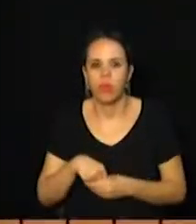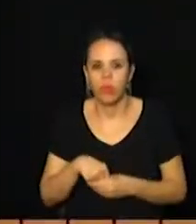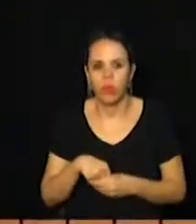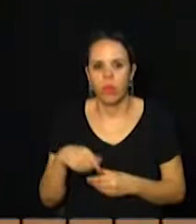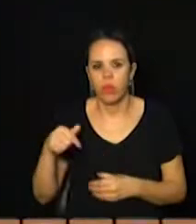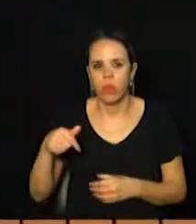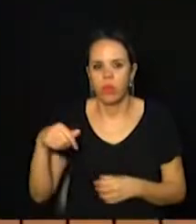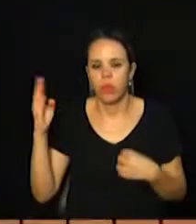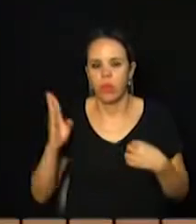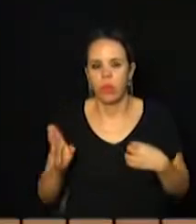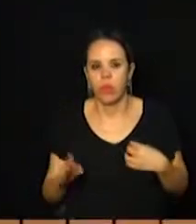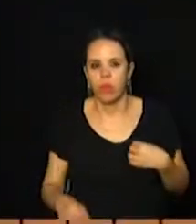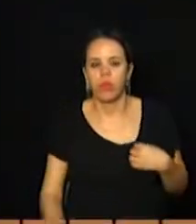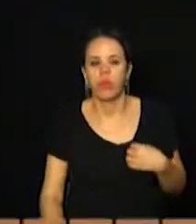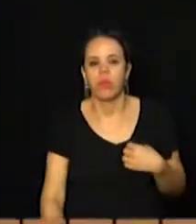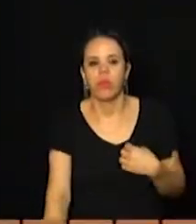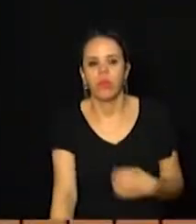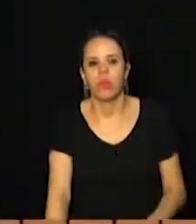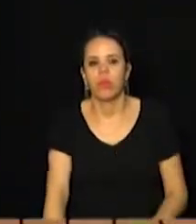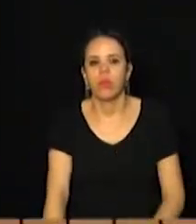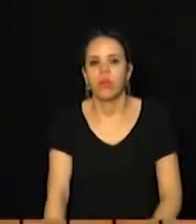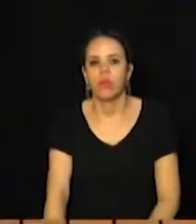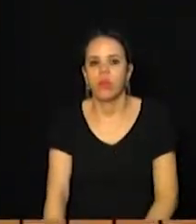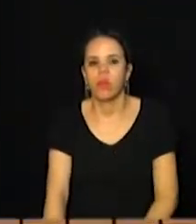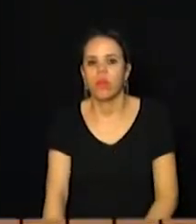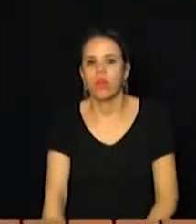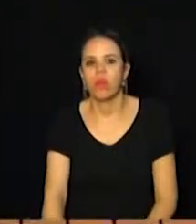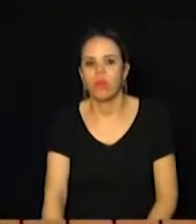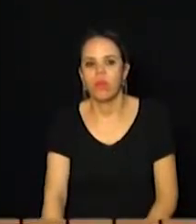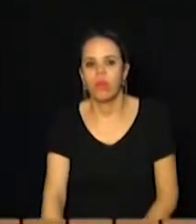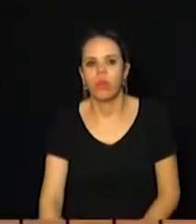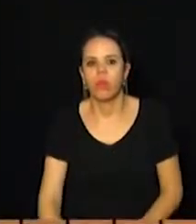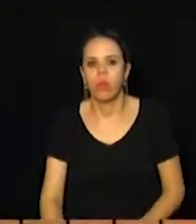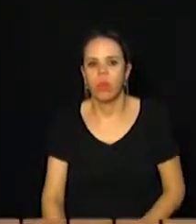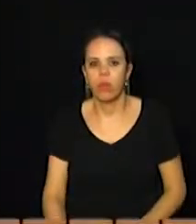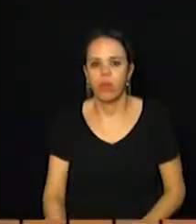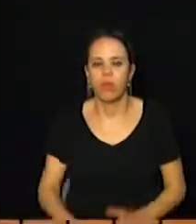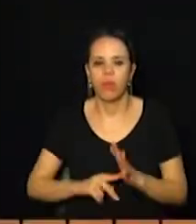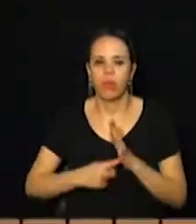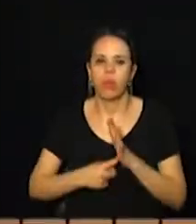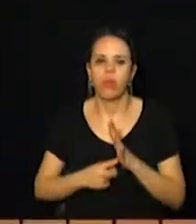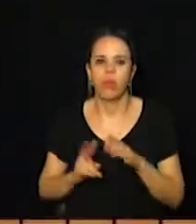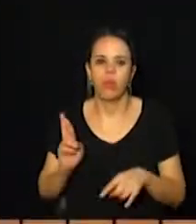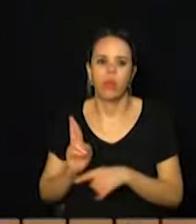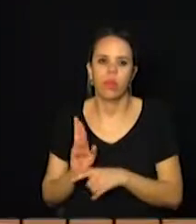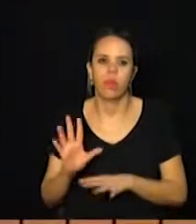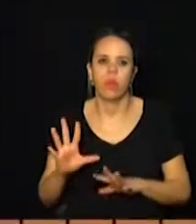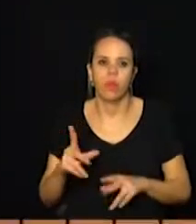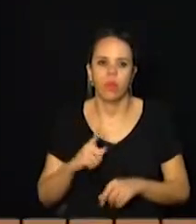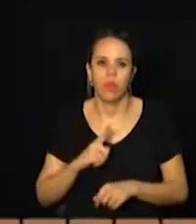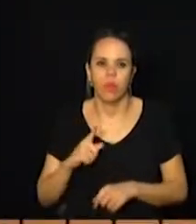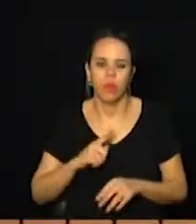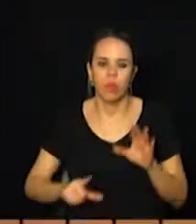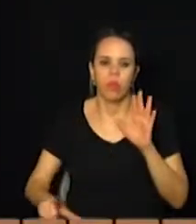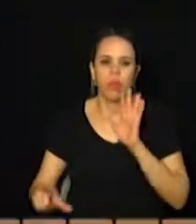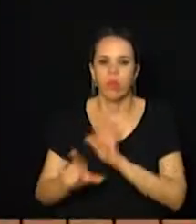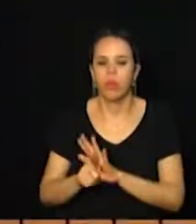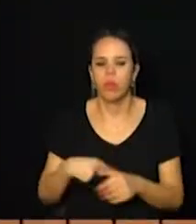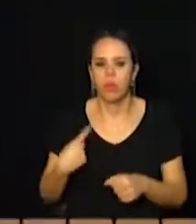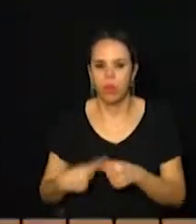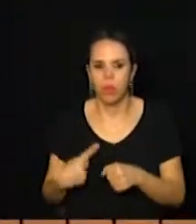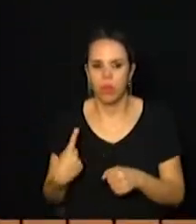dentro aqui do Brasil Bora Brasil certo todos os nossos sindicato representante existe uma Leis